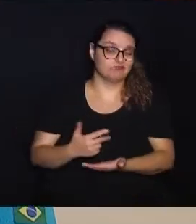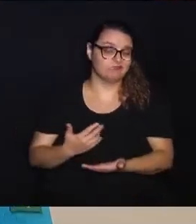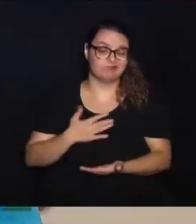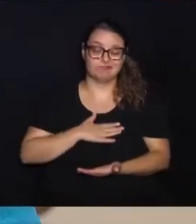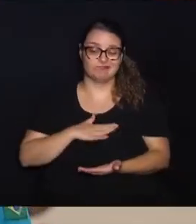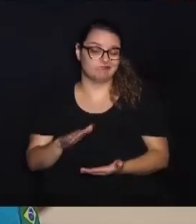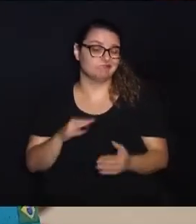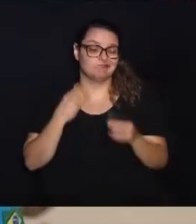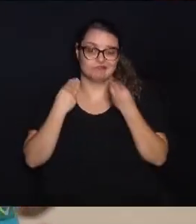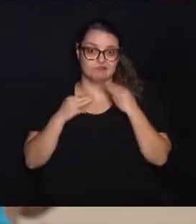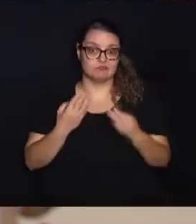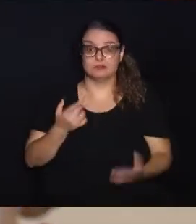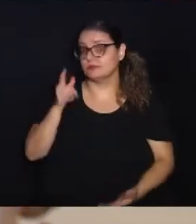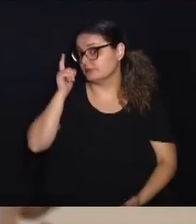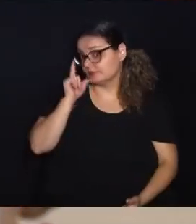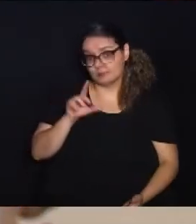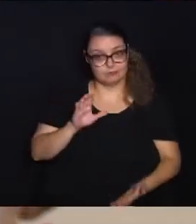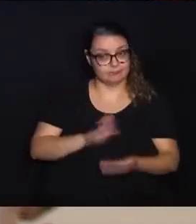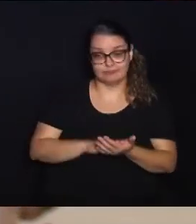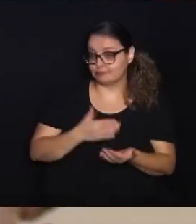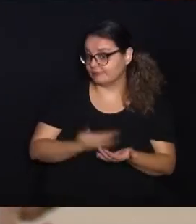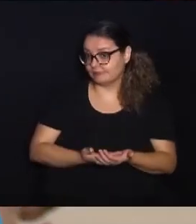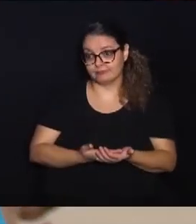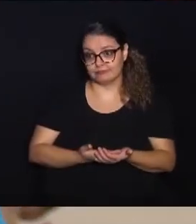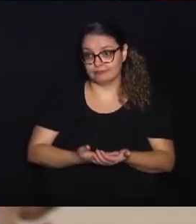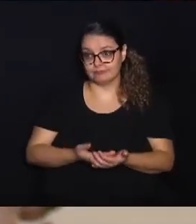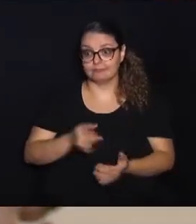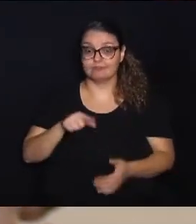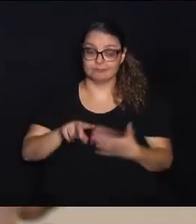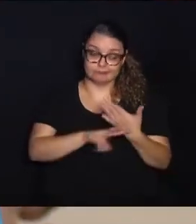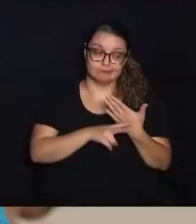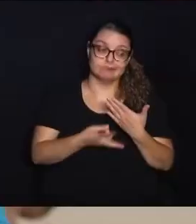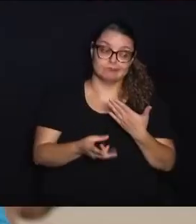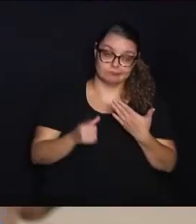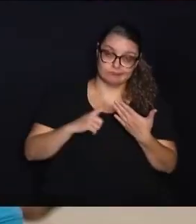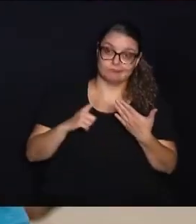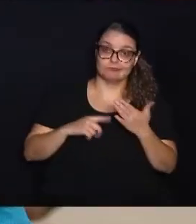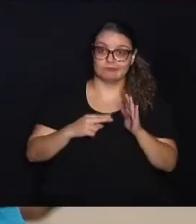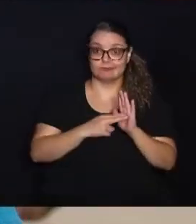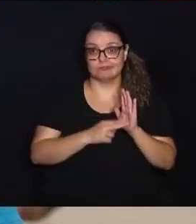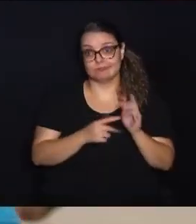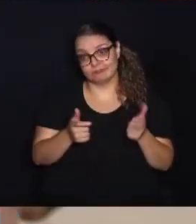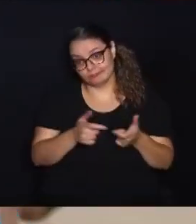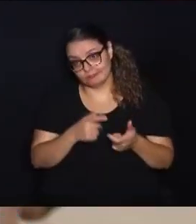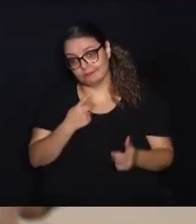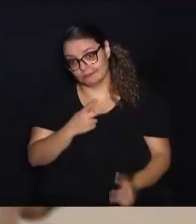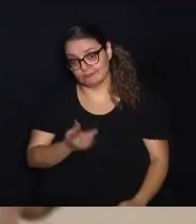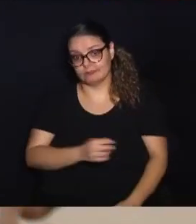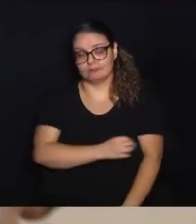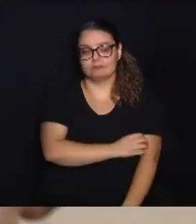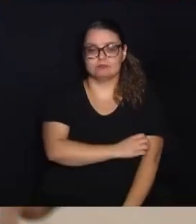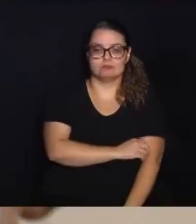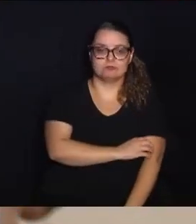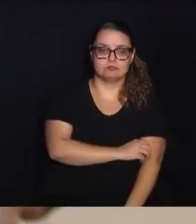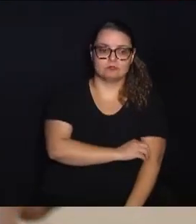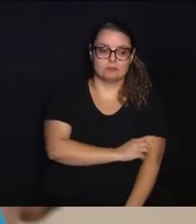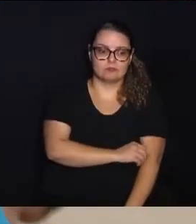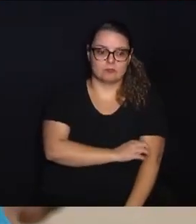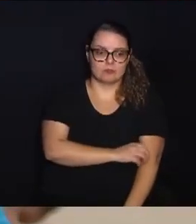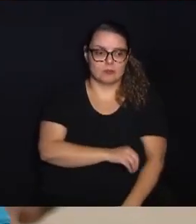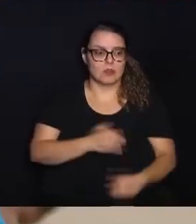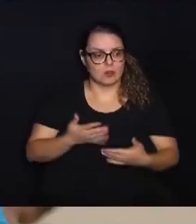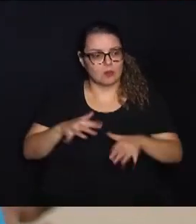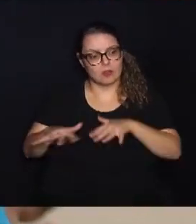rítmica? Bom, nós temos os saltos, os equilíbrios e os giros, que são os 3 elementos obrigatórios em qualquer